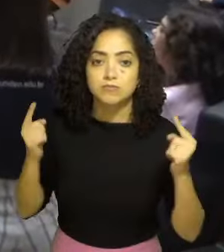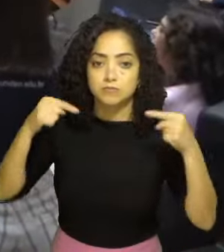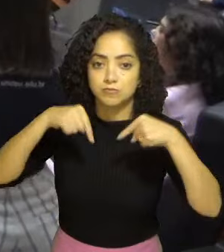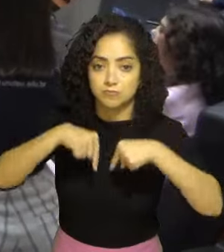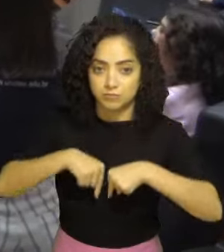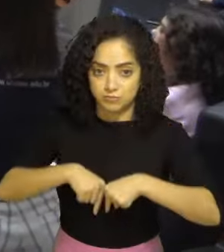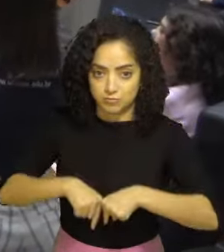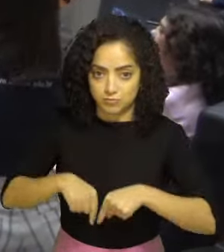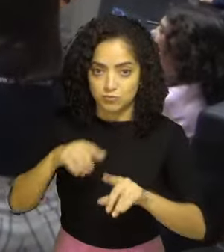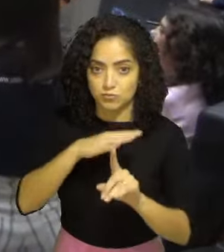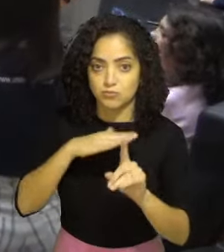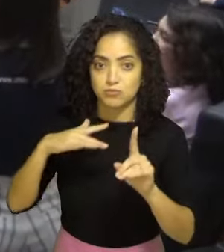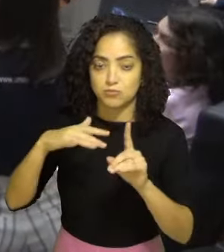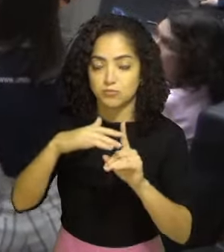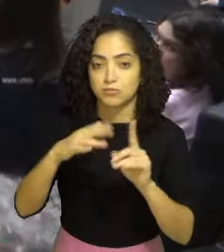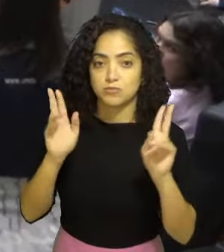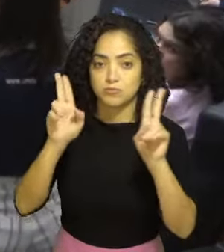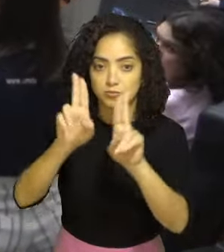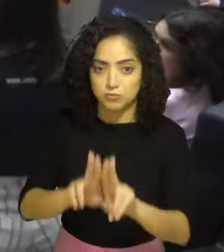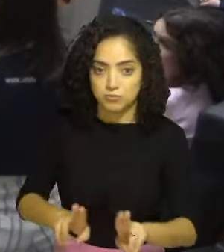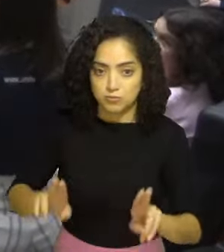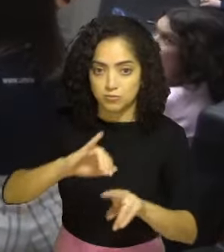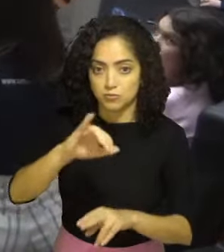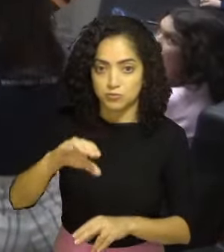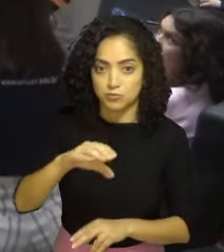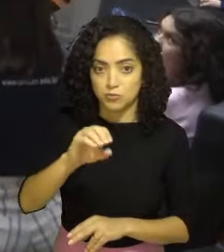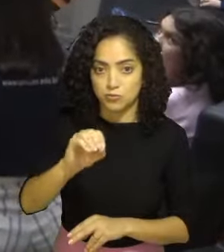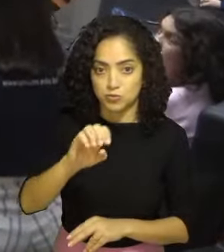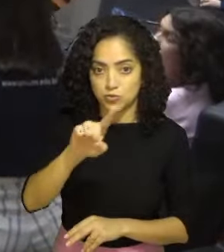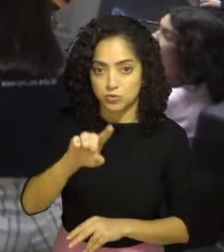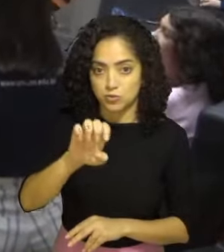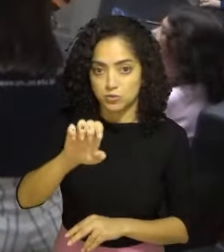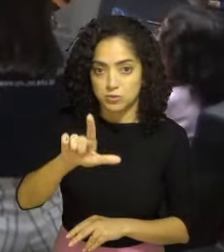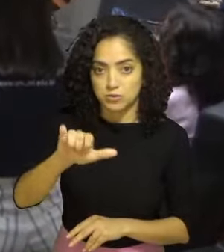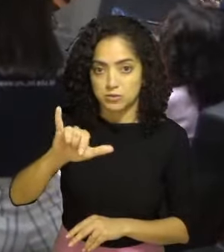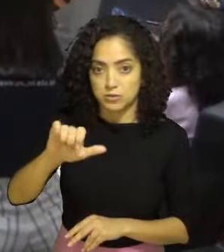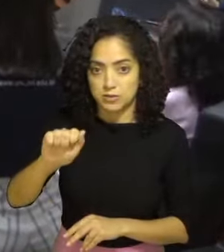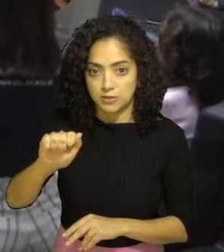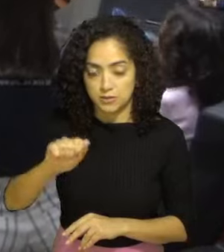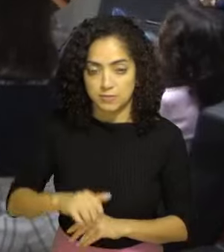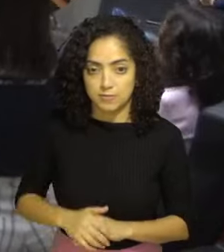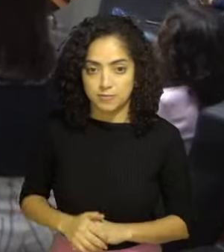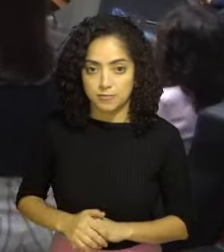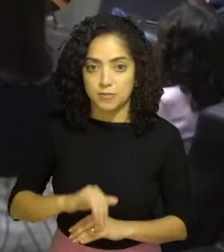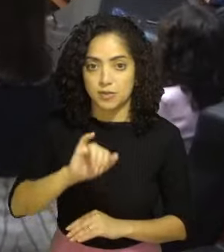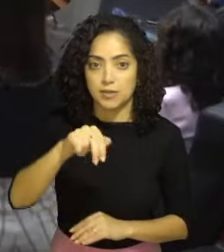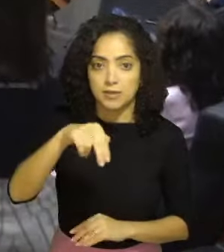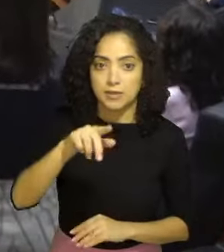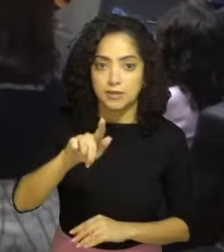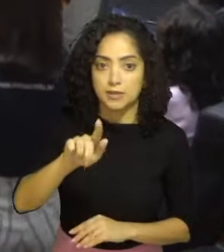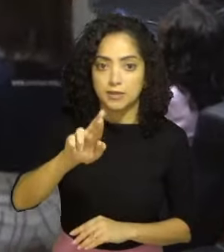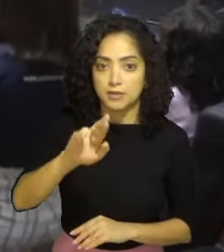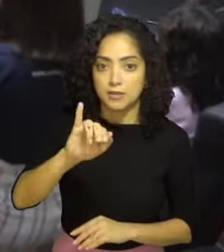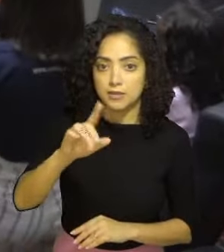UFSC, Josélia Danisa Caigangue, neste ato representada pela senhora Ingrid Santeré Maué.